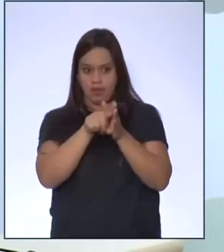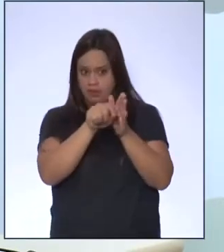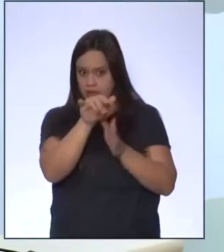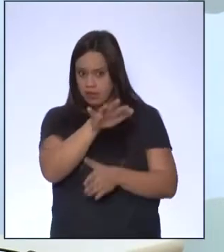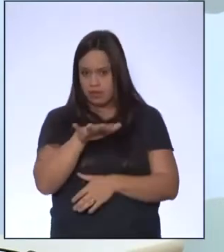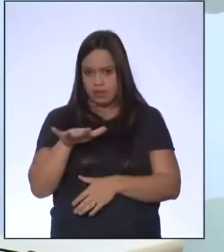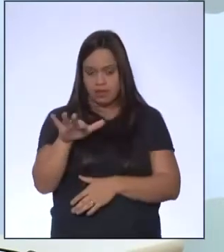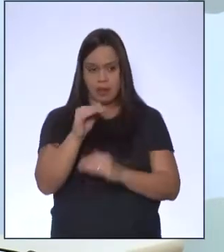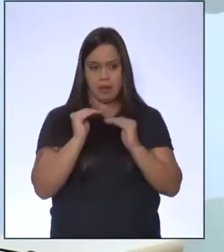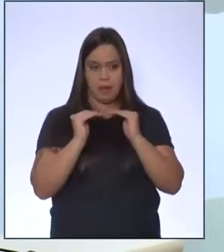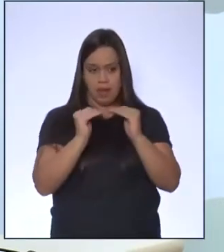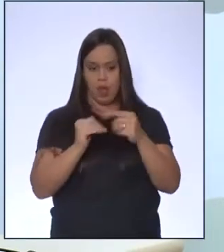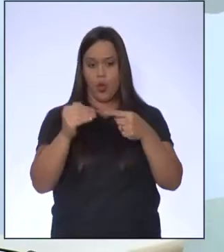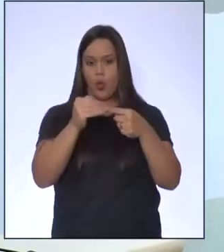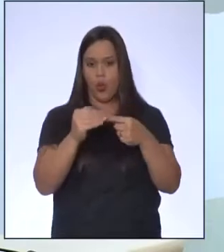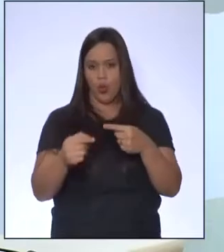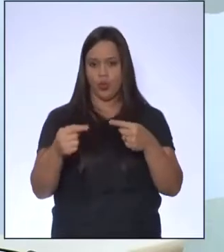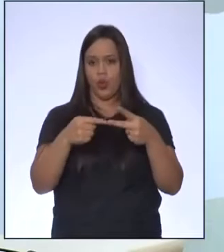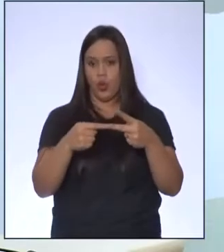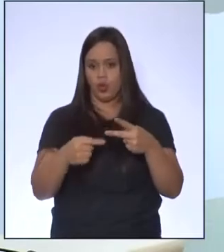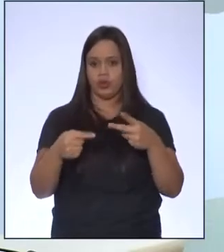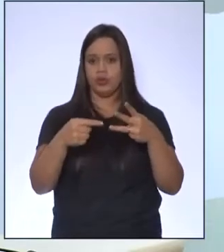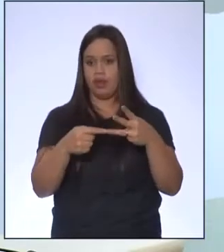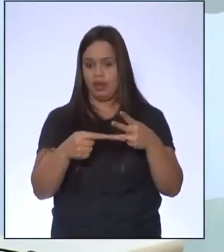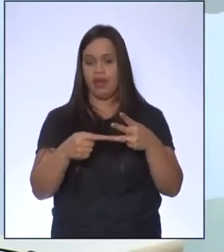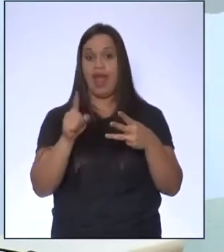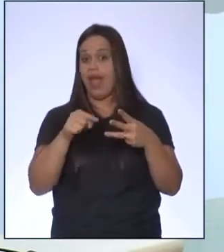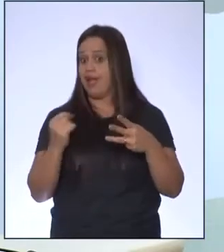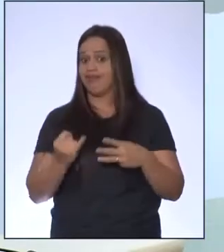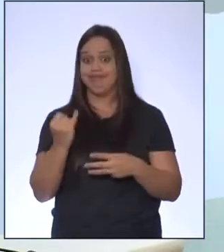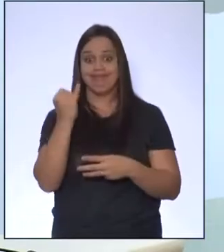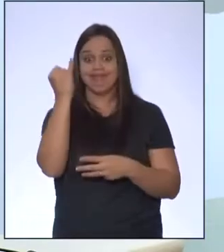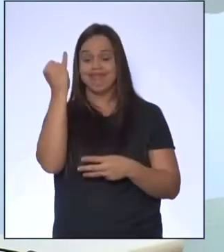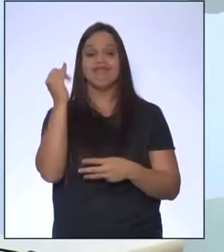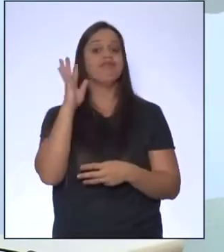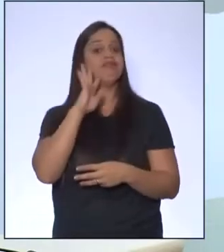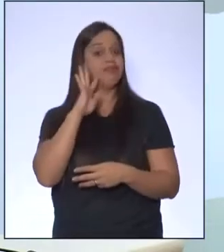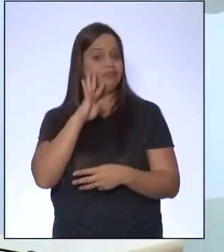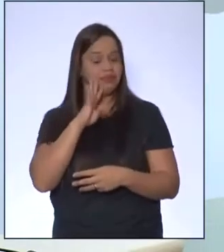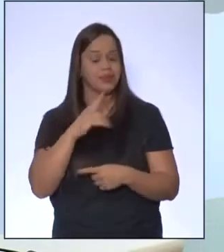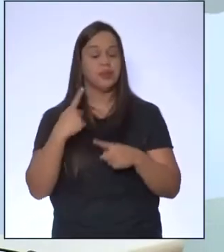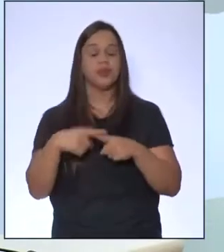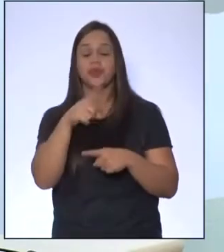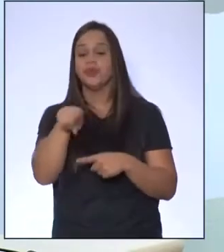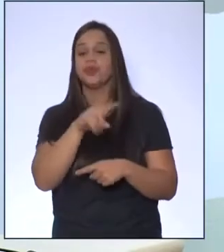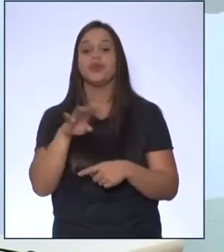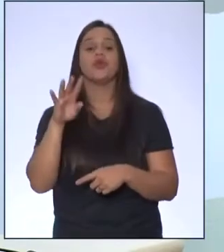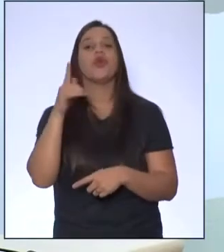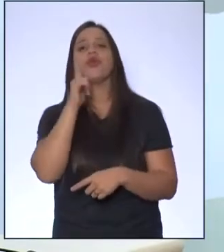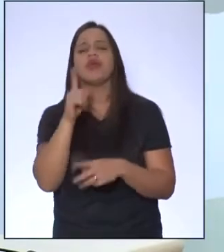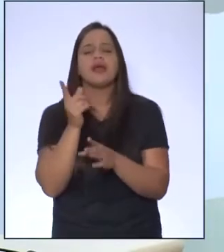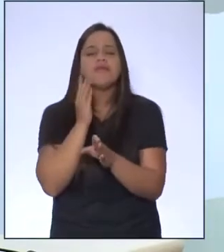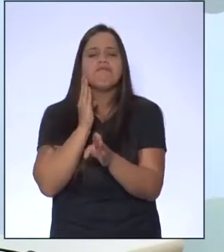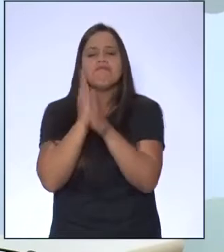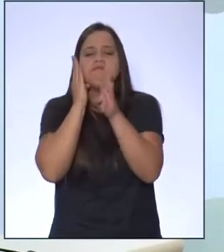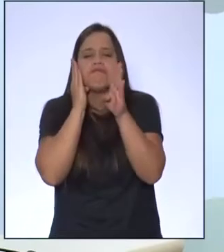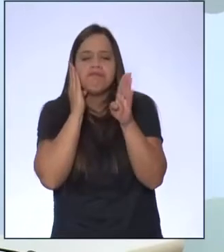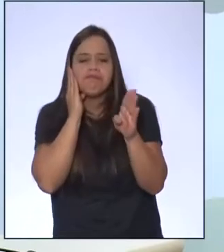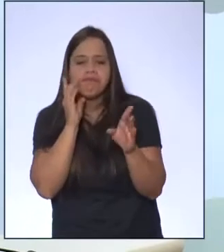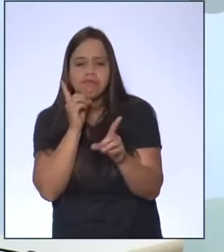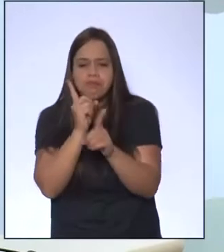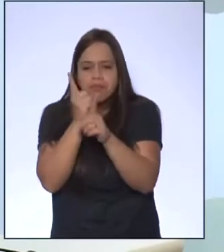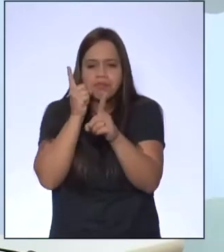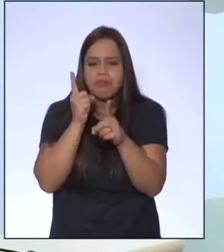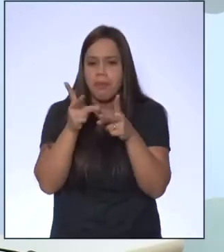por planos, é muito interessante, é muito legal, porque daí você consegue realmente identificar